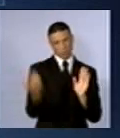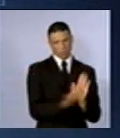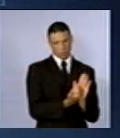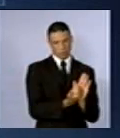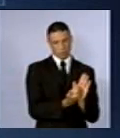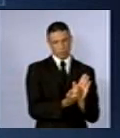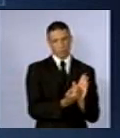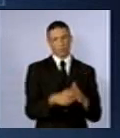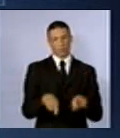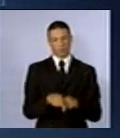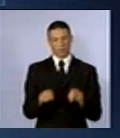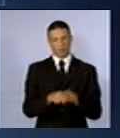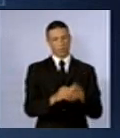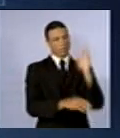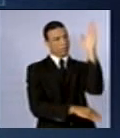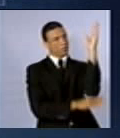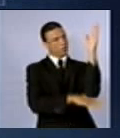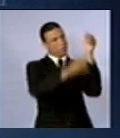das linhas de transmissão,